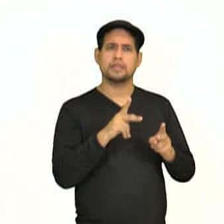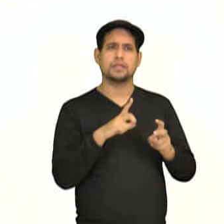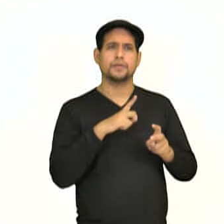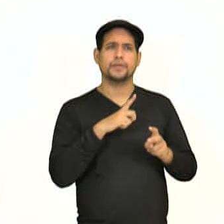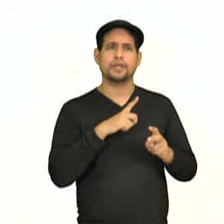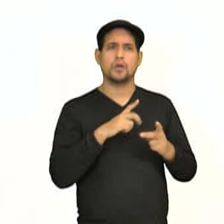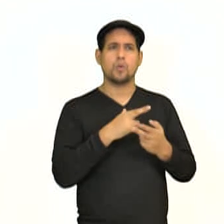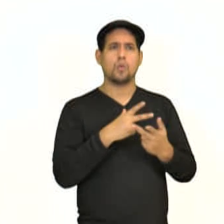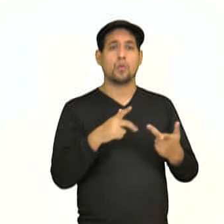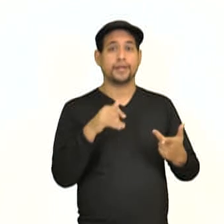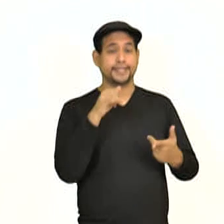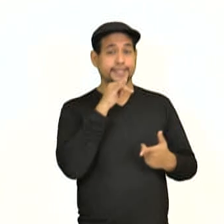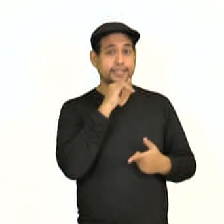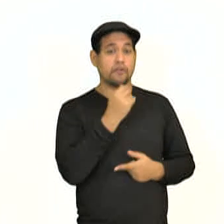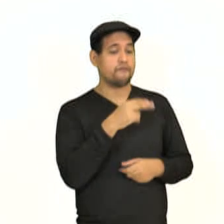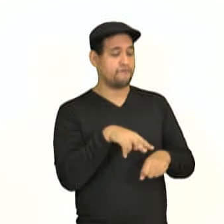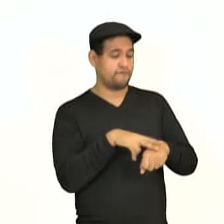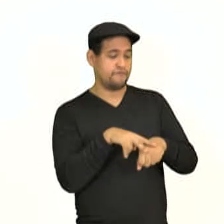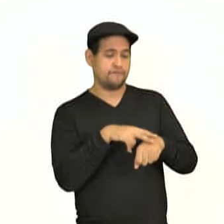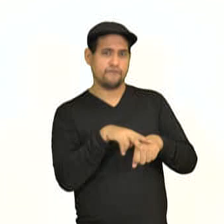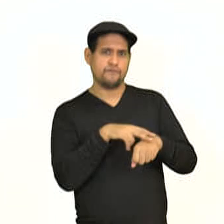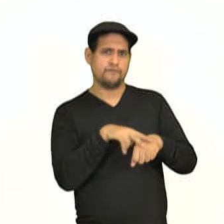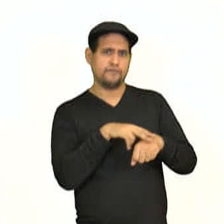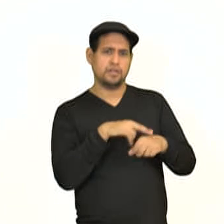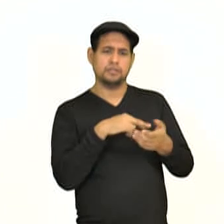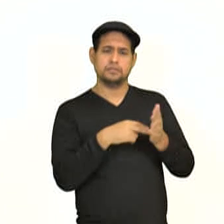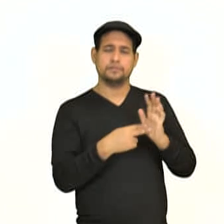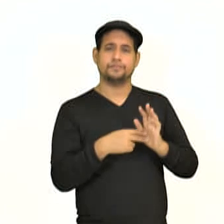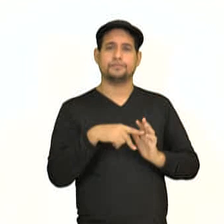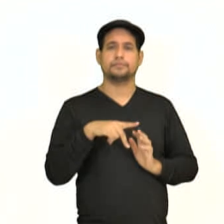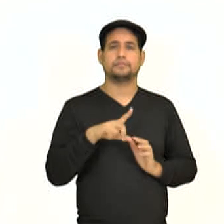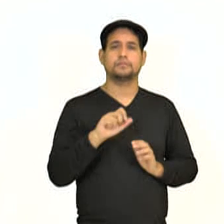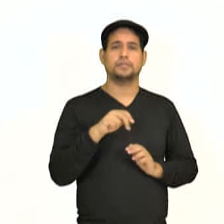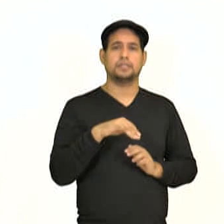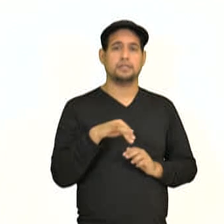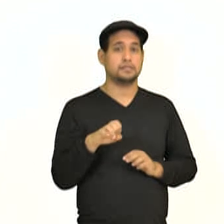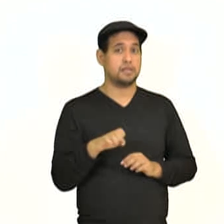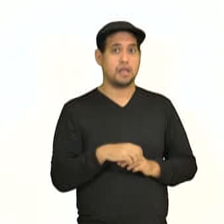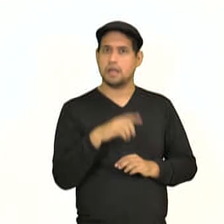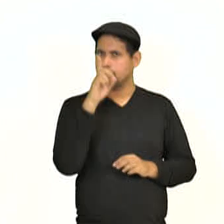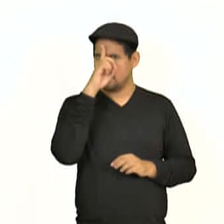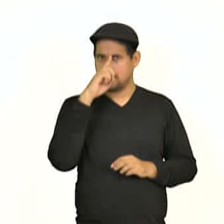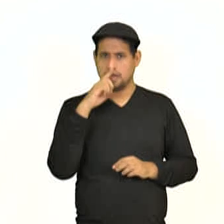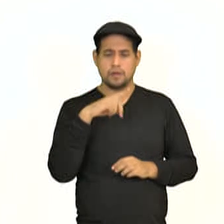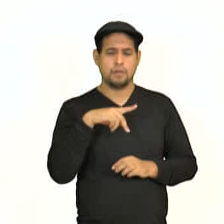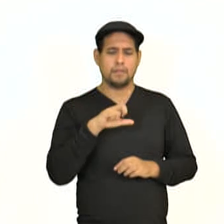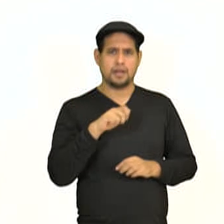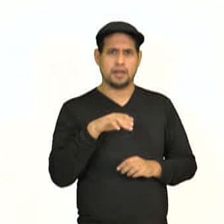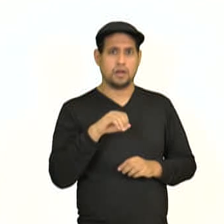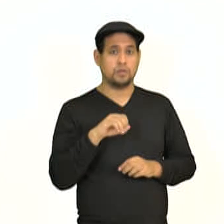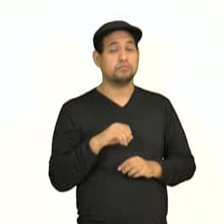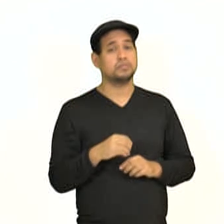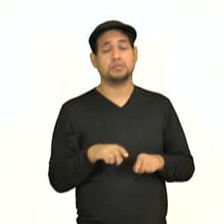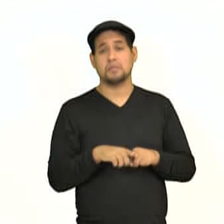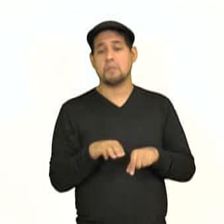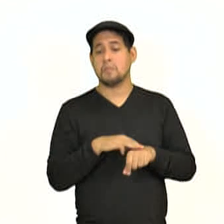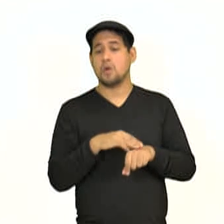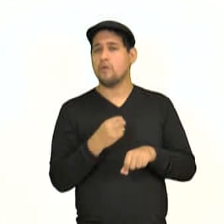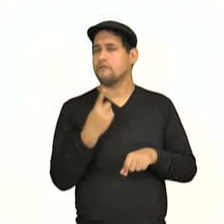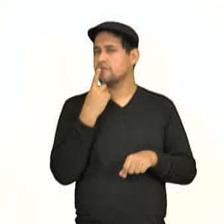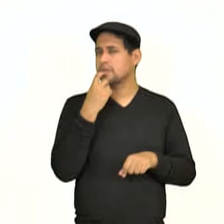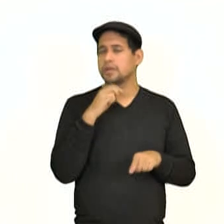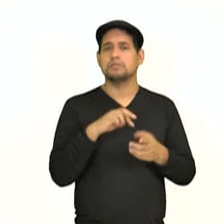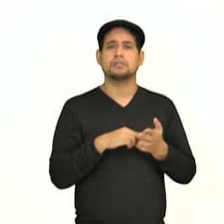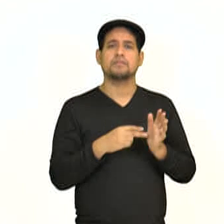a situação de que a cor verde, ela vai simbolizar planície. Amarelo, normalmente planalto, e marrom ou avermelhado,